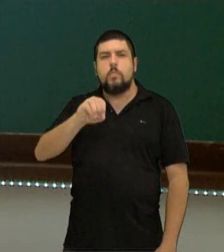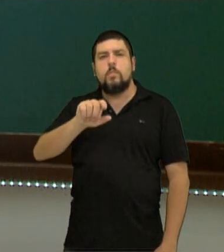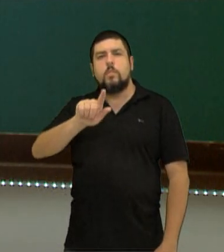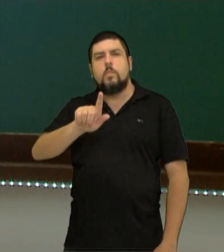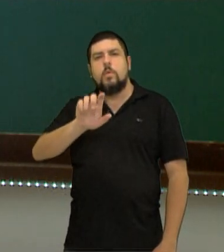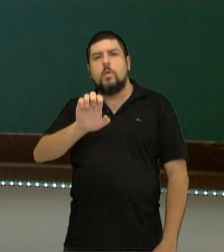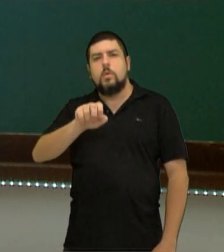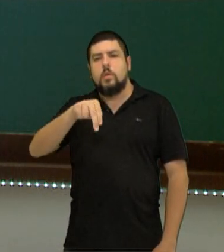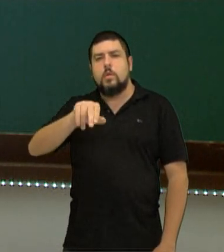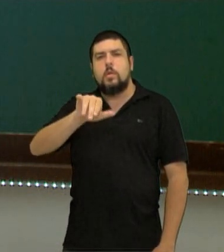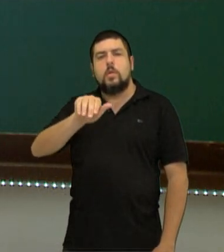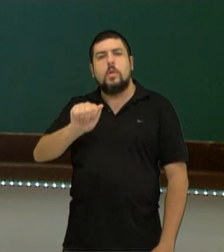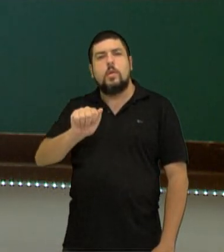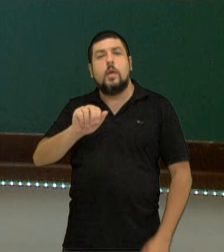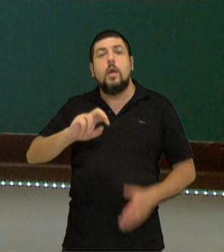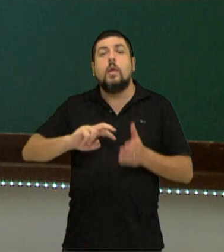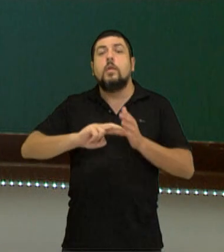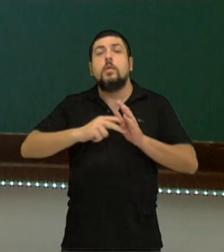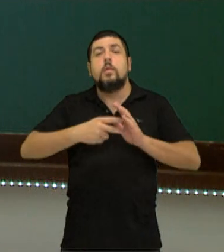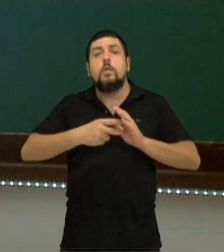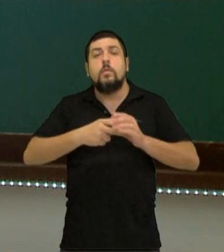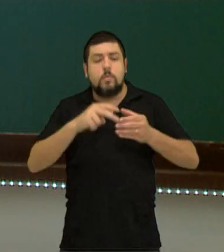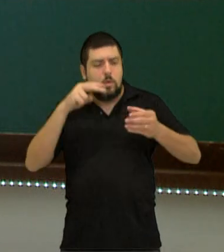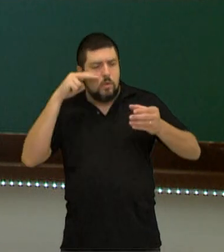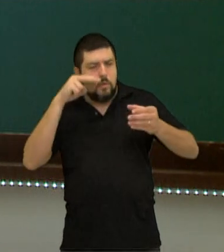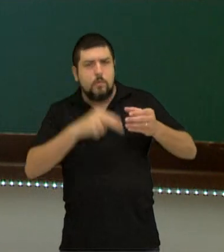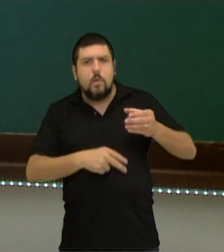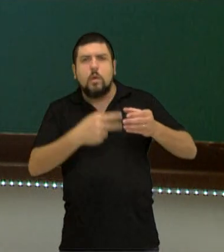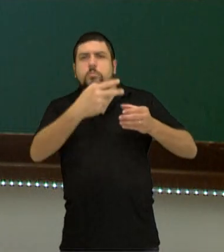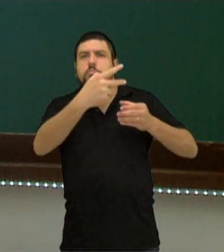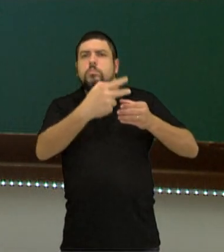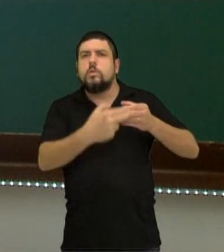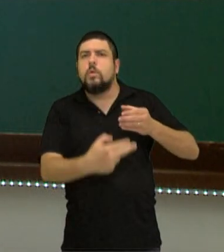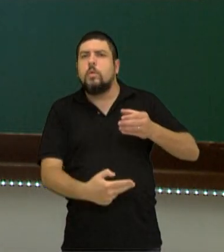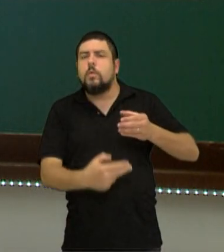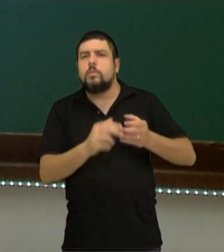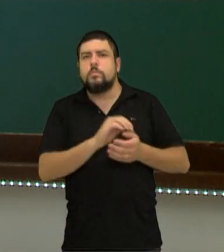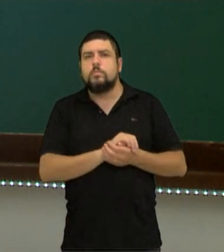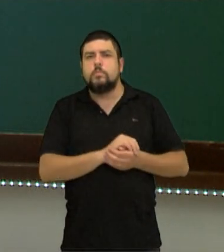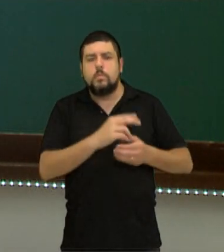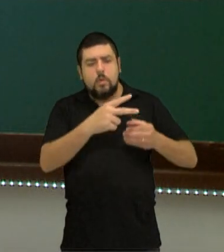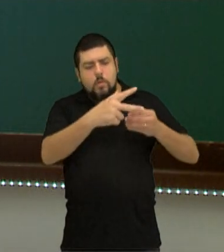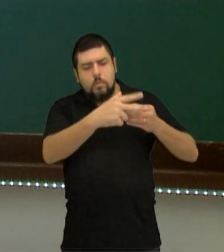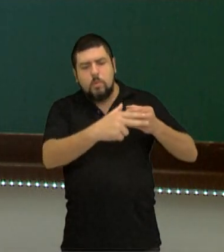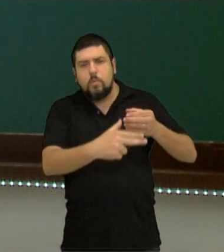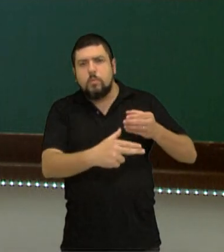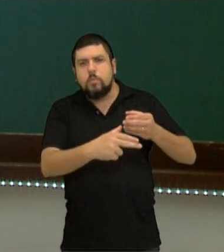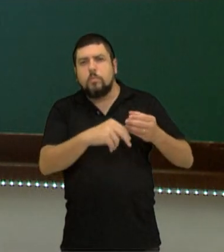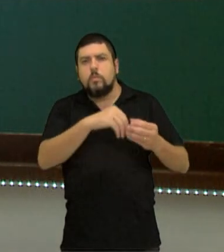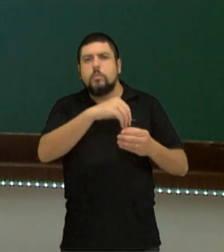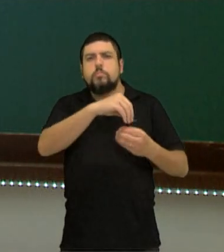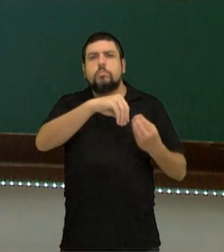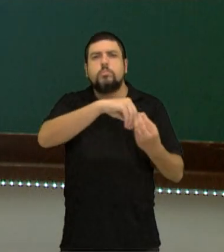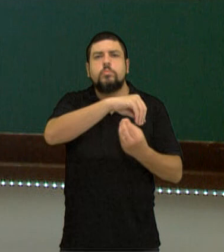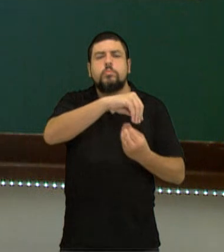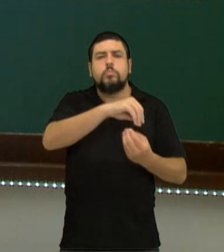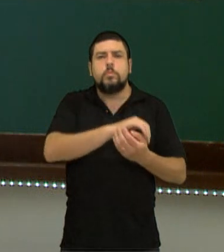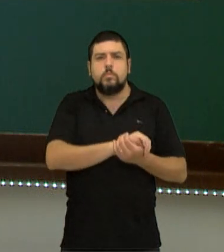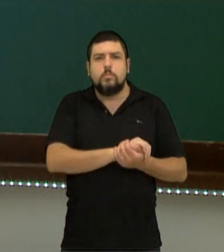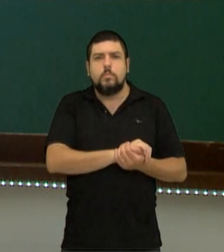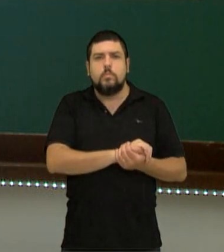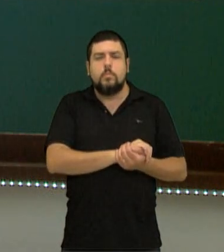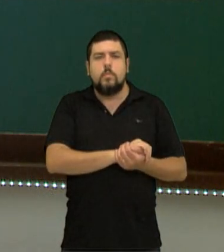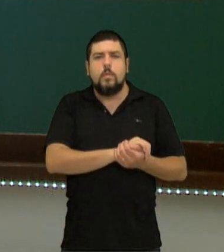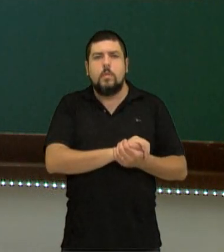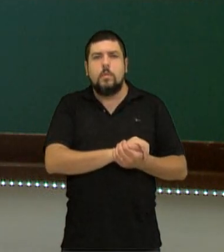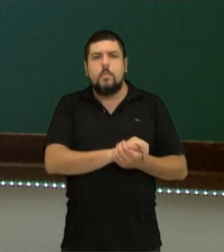Então, é um aspecto igual. Um único aspecto. Aqui nós temos água. Embora a água tenha